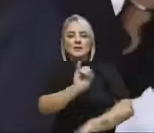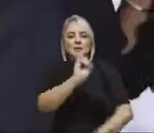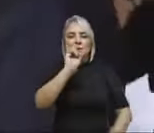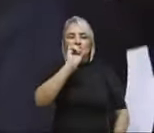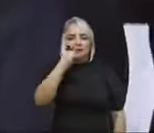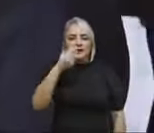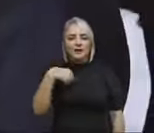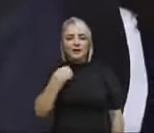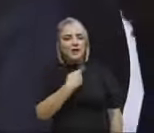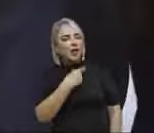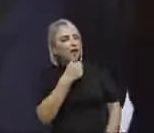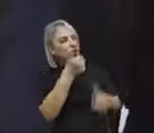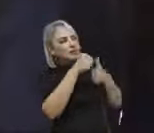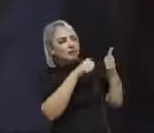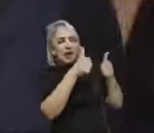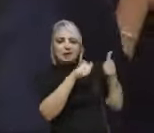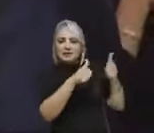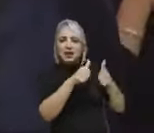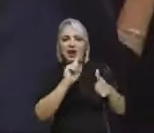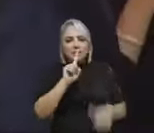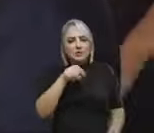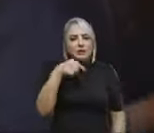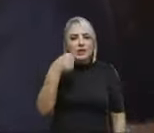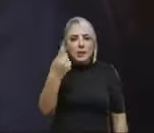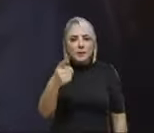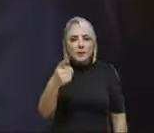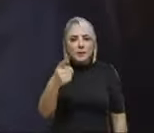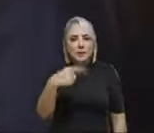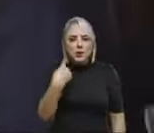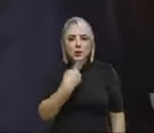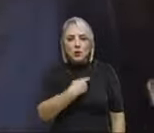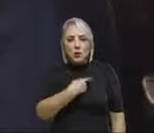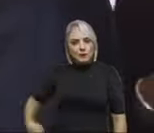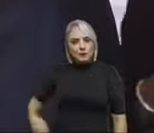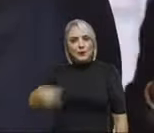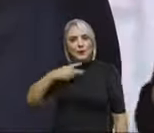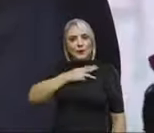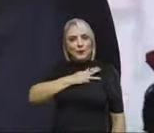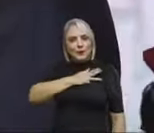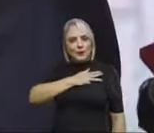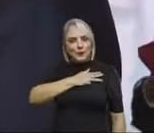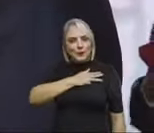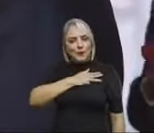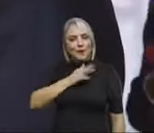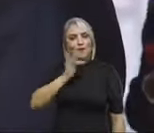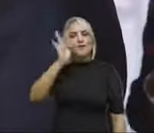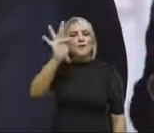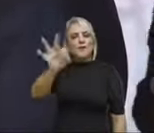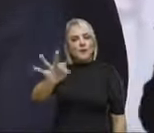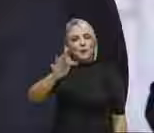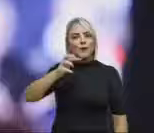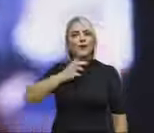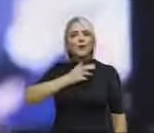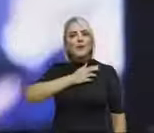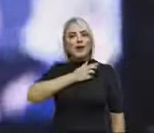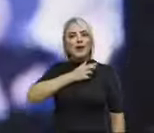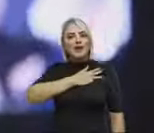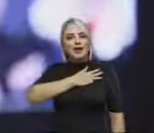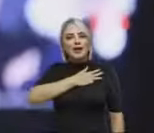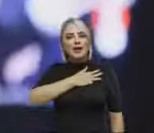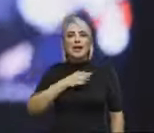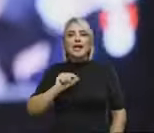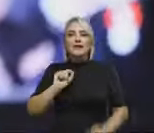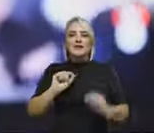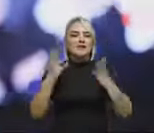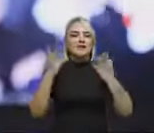analisarmos depois, e o nosso ilustre presidente, futuro presidente, estiver festejando e